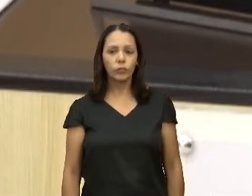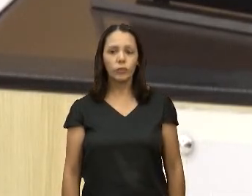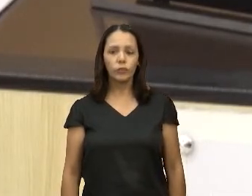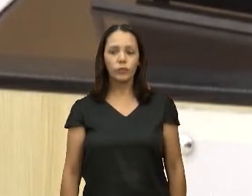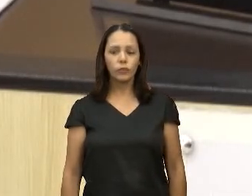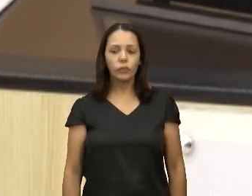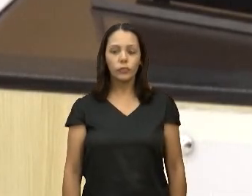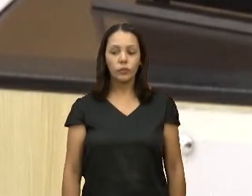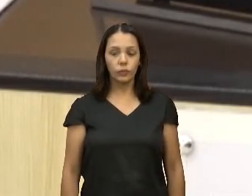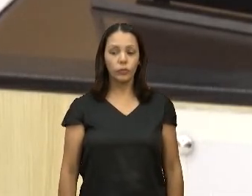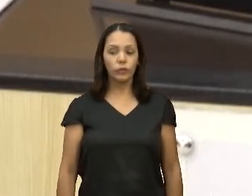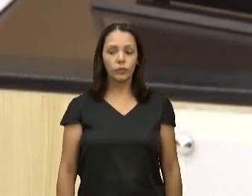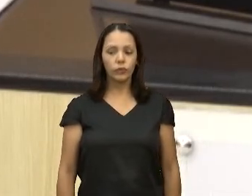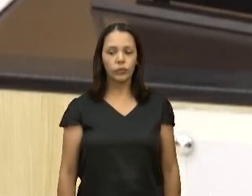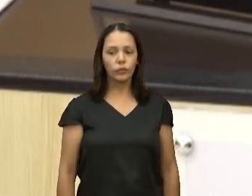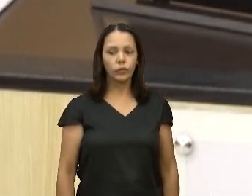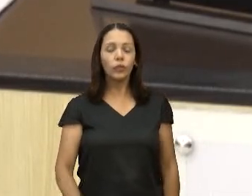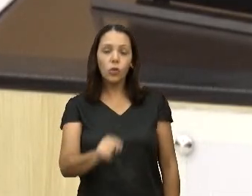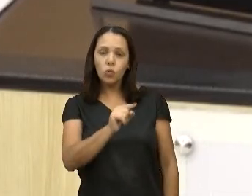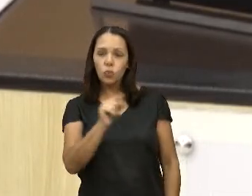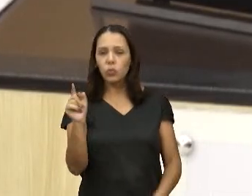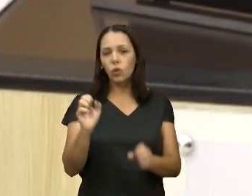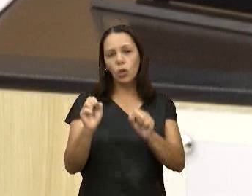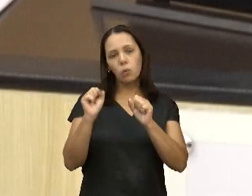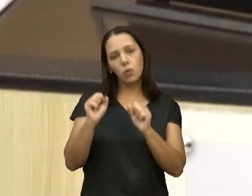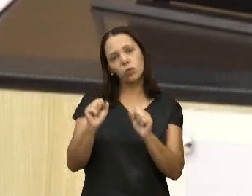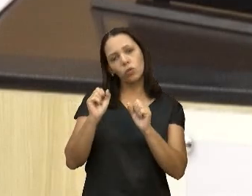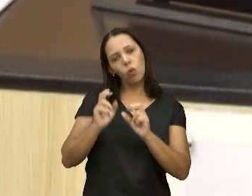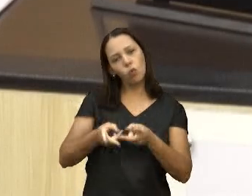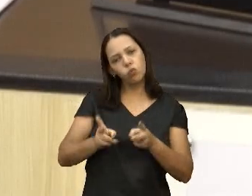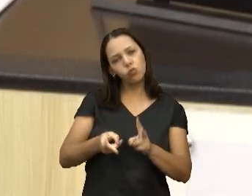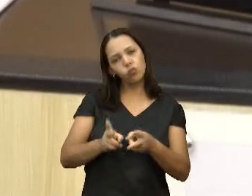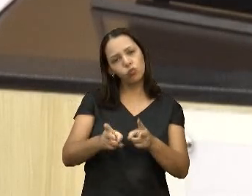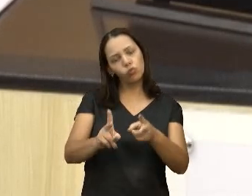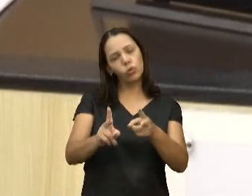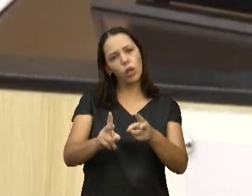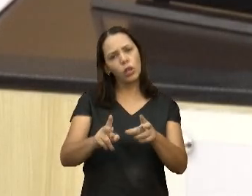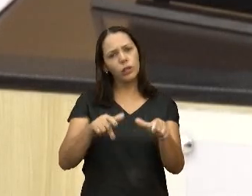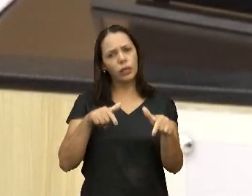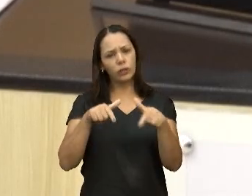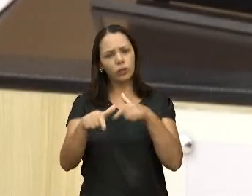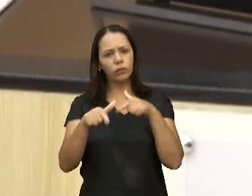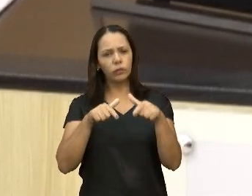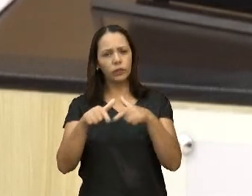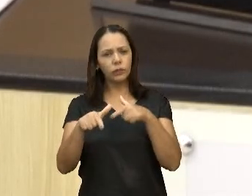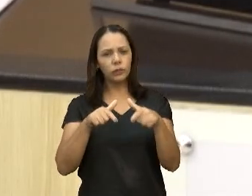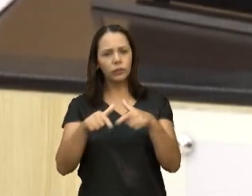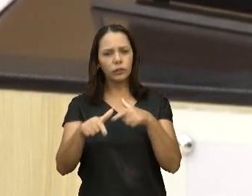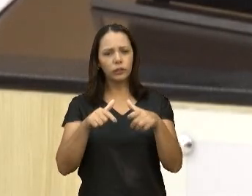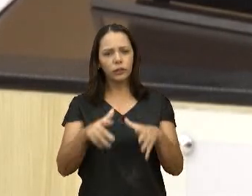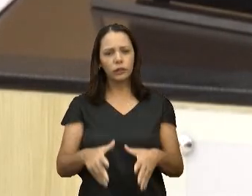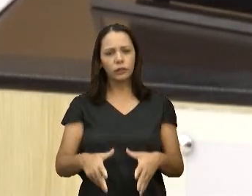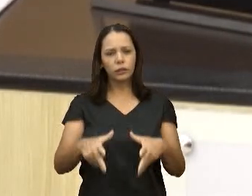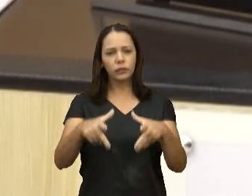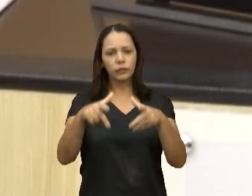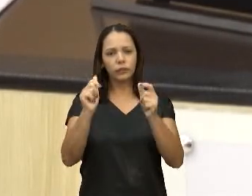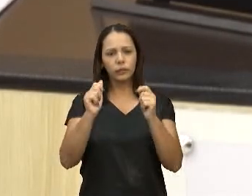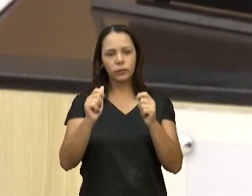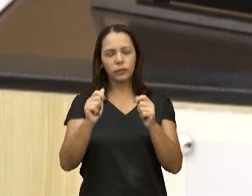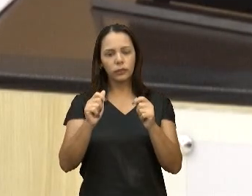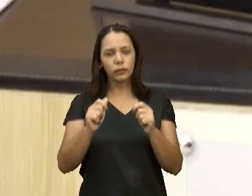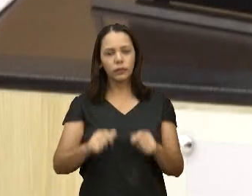ajudar, tá bom? Para que vocês possam continuar com esse belíssimo trabalho que vocês vêm